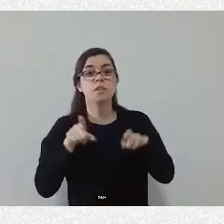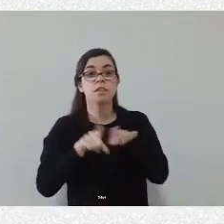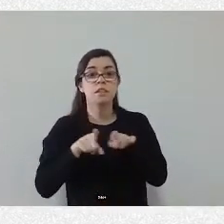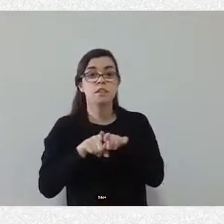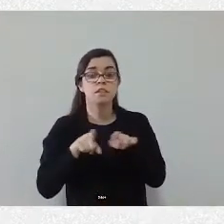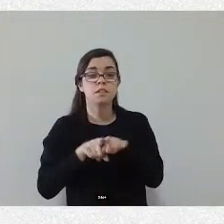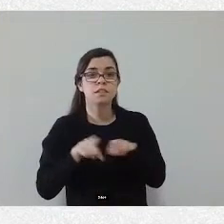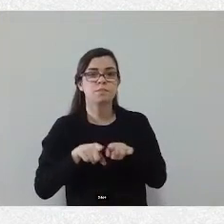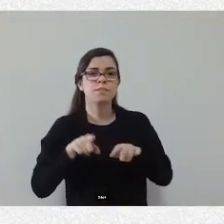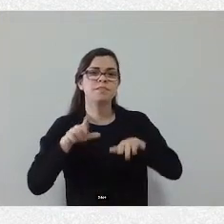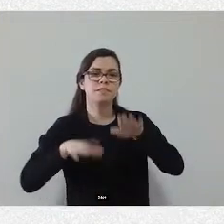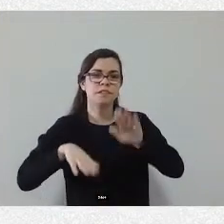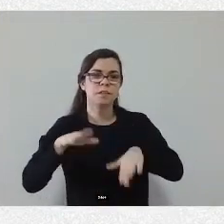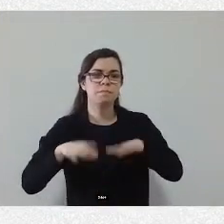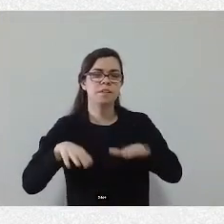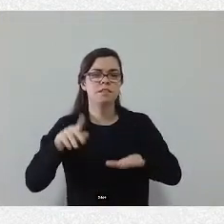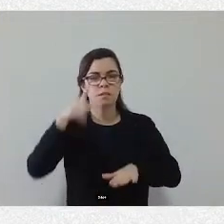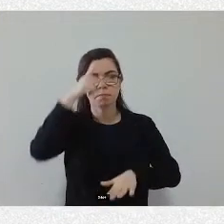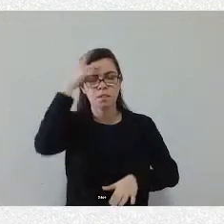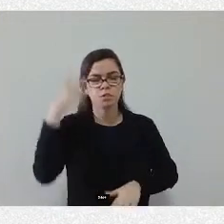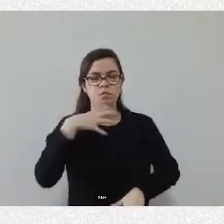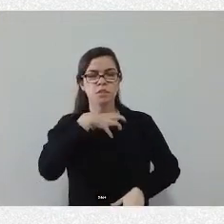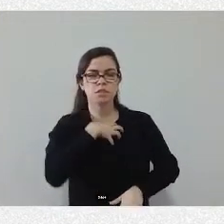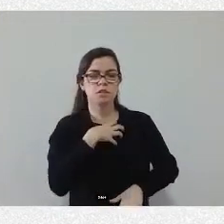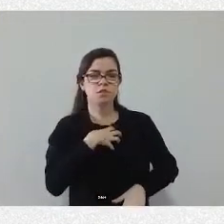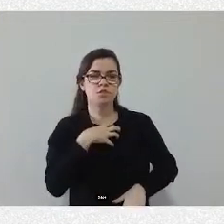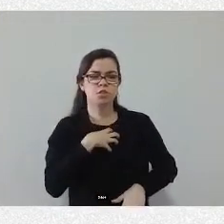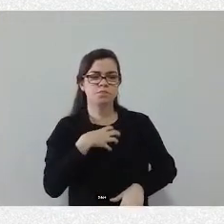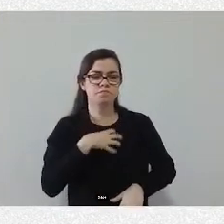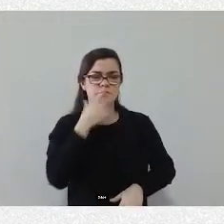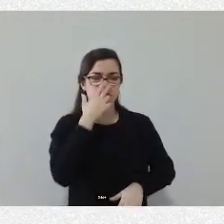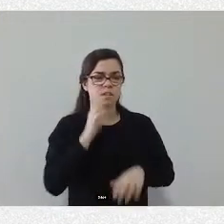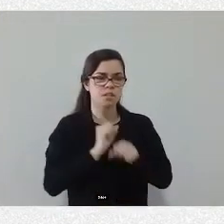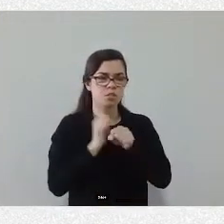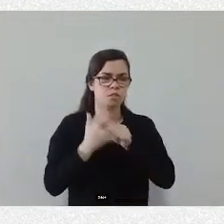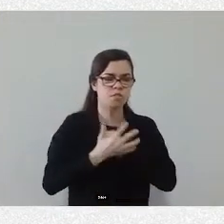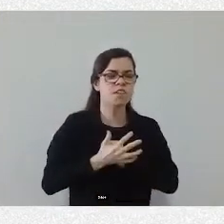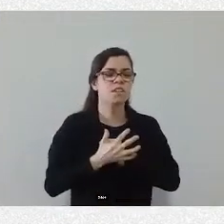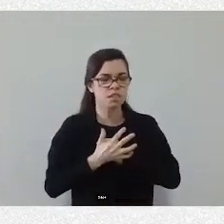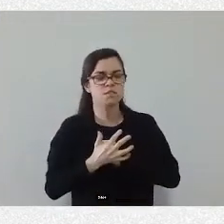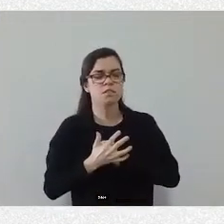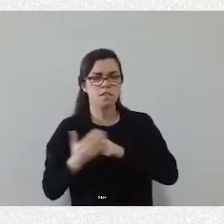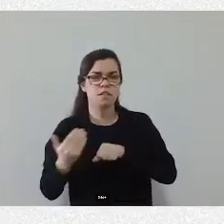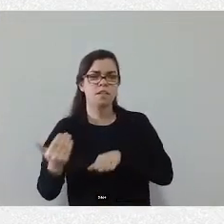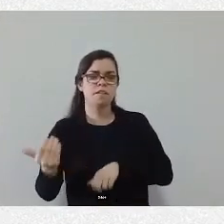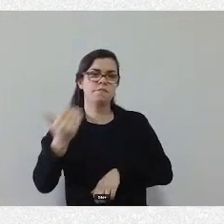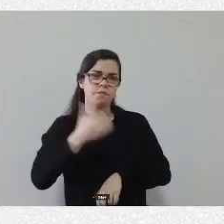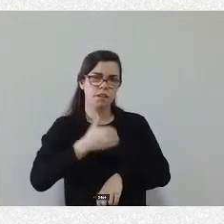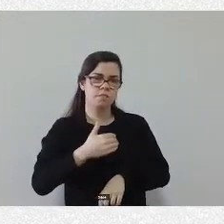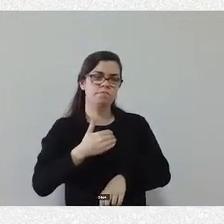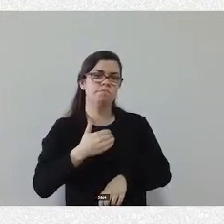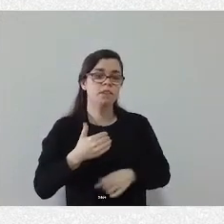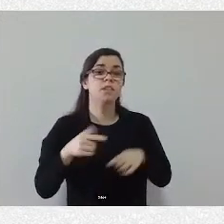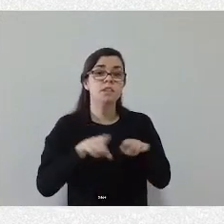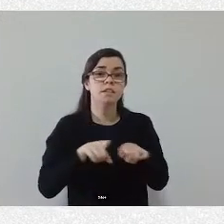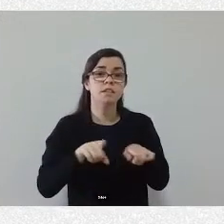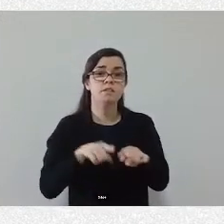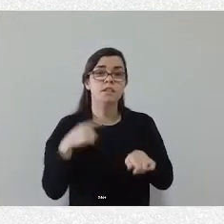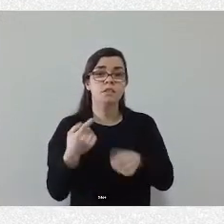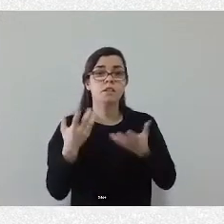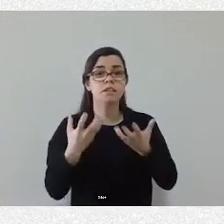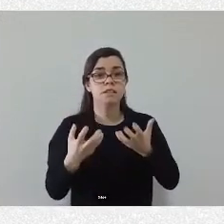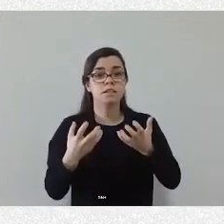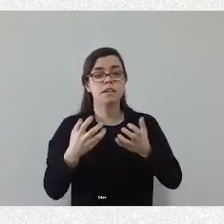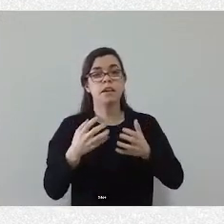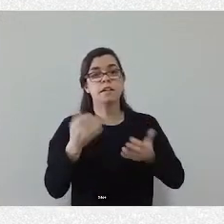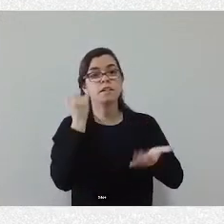ou suspeitos de COVID, e também, como eu já enfatizei anteriormente, a ideia é divulgar, né, para a mídia geral esses dados